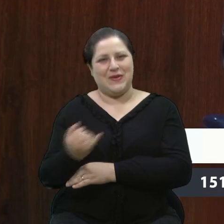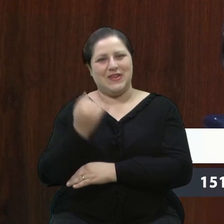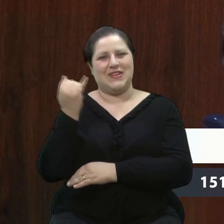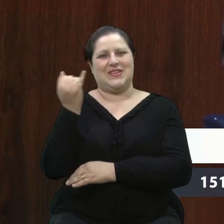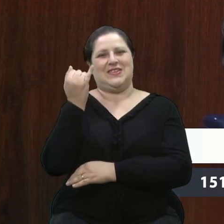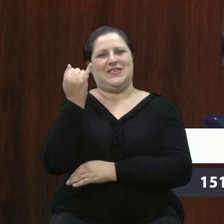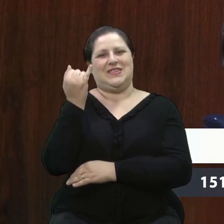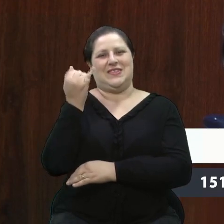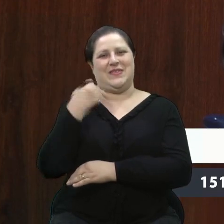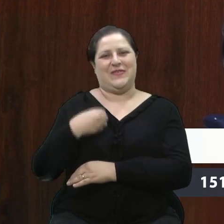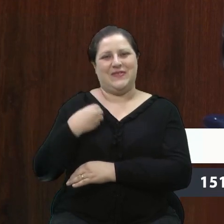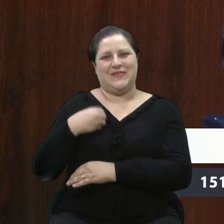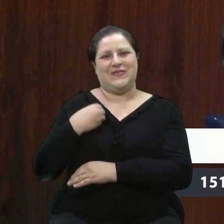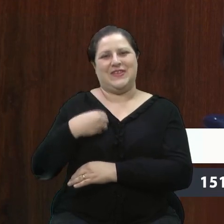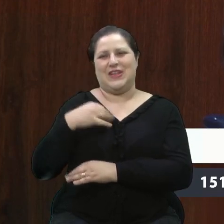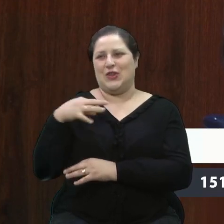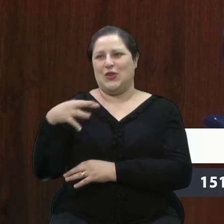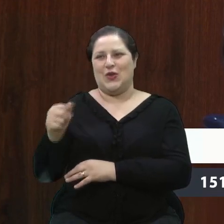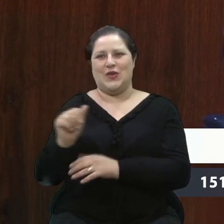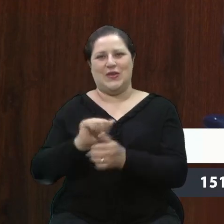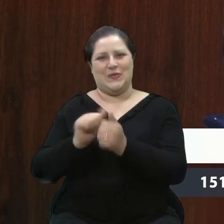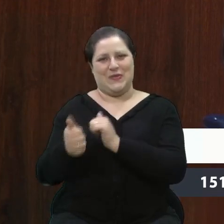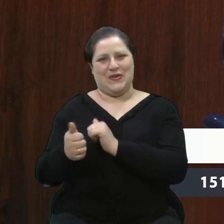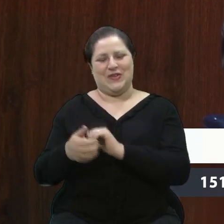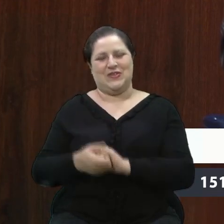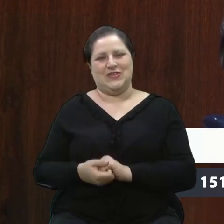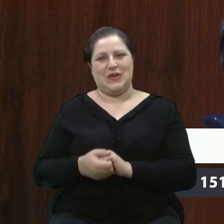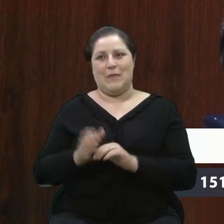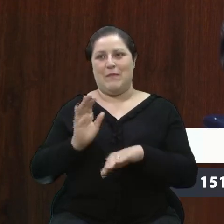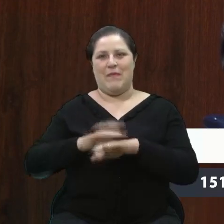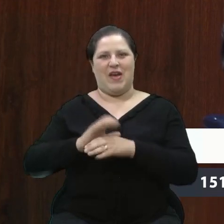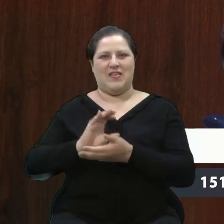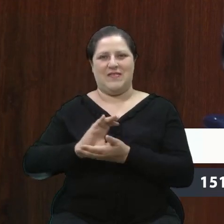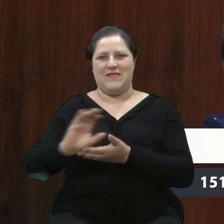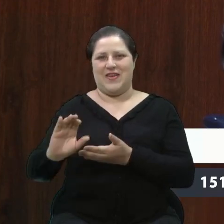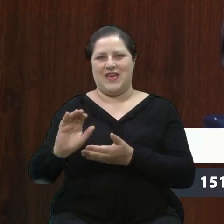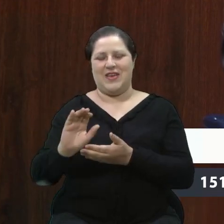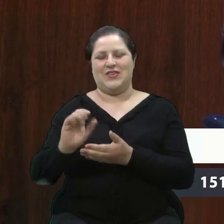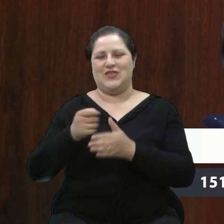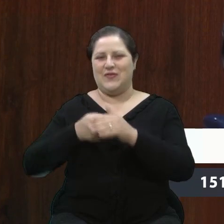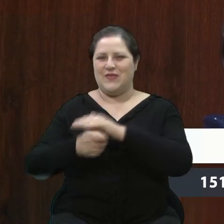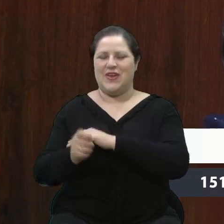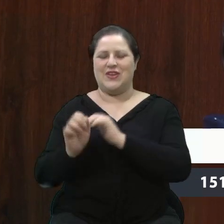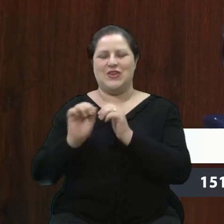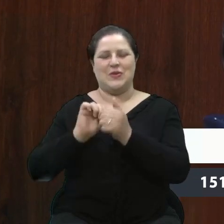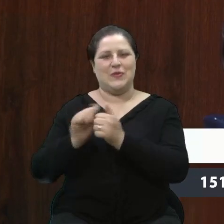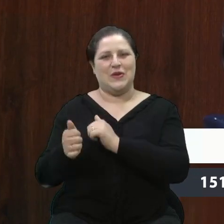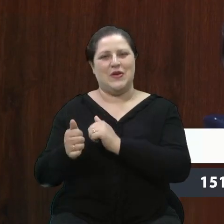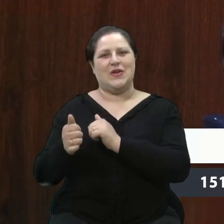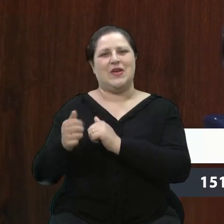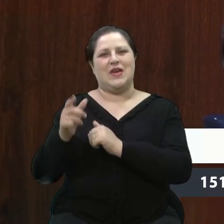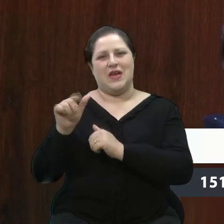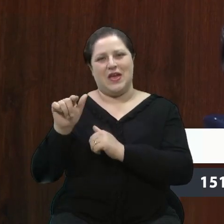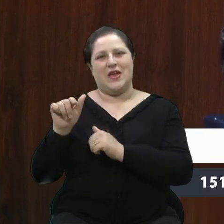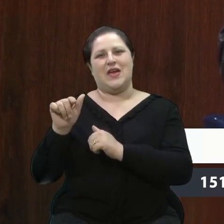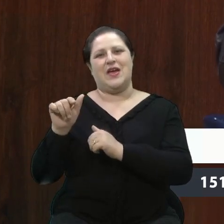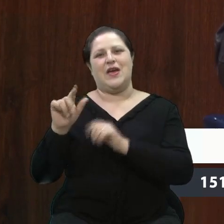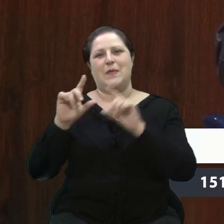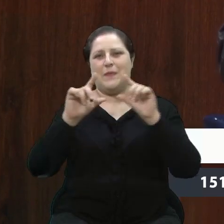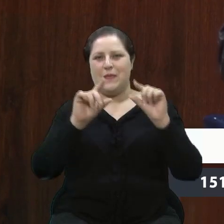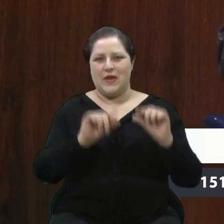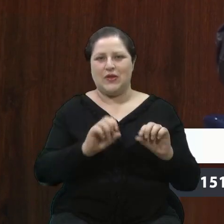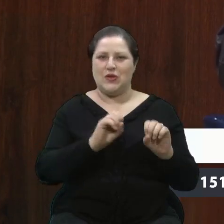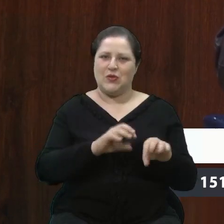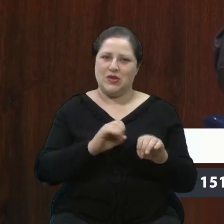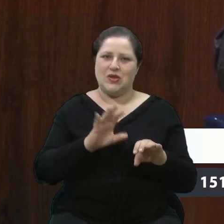esporte na vida de todos. Quanto mais em esporte se investe, menos em educação, não deixe de ser